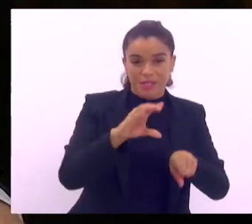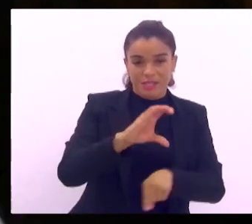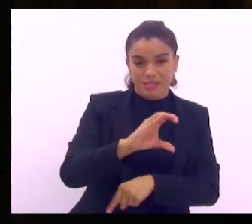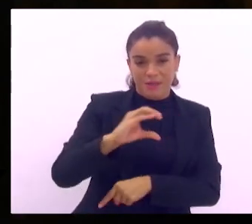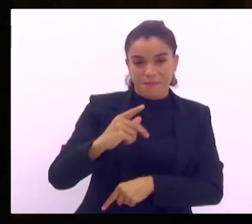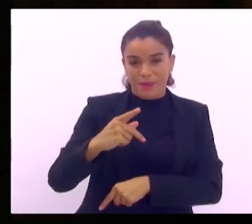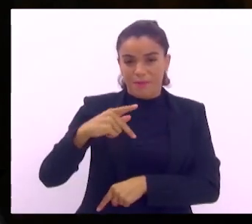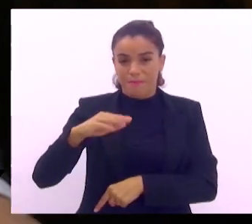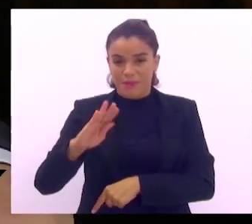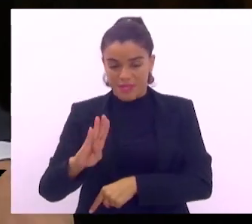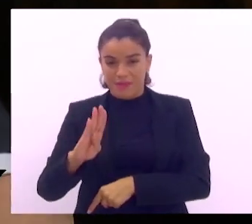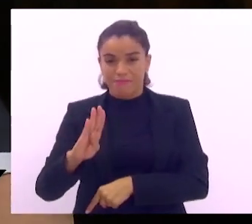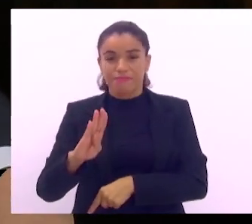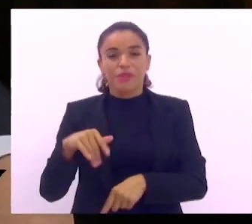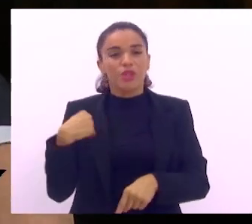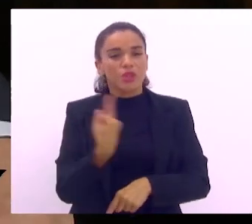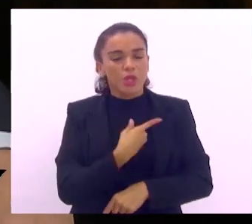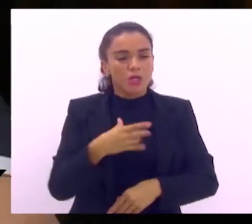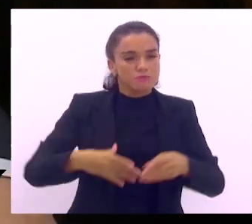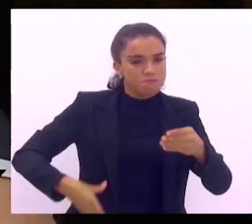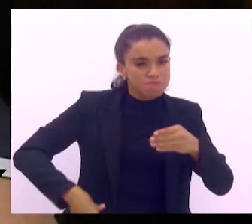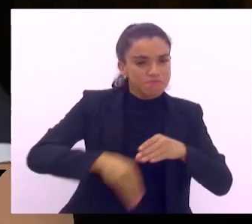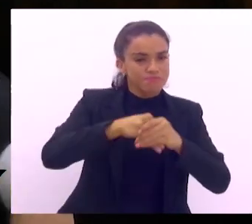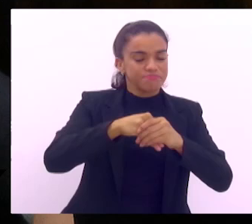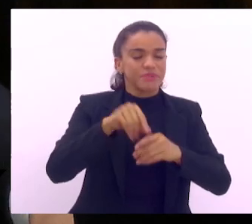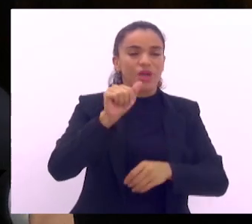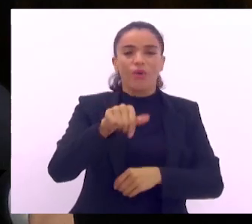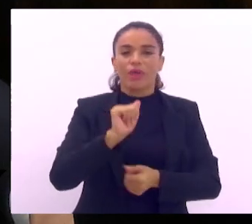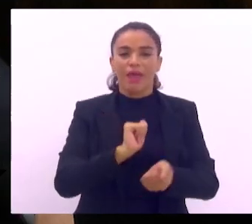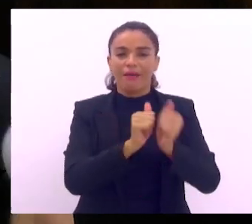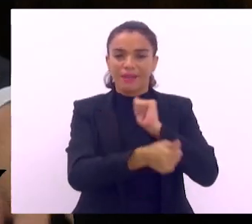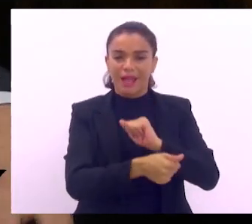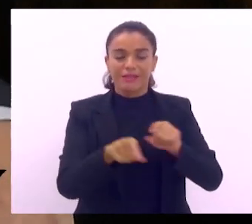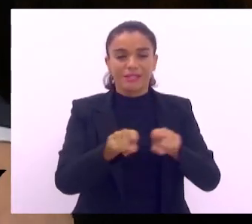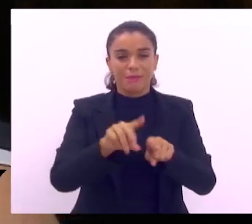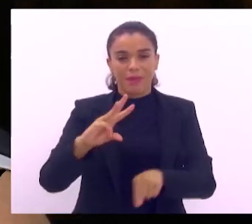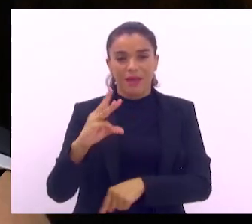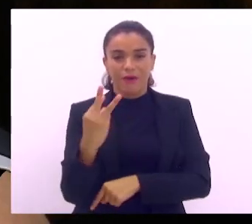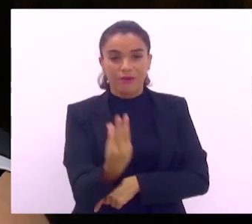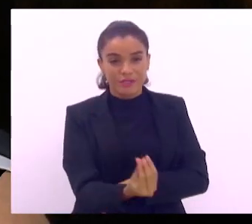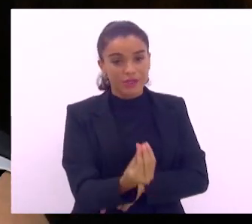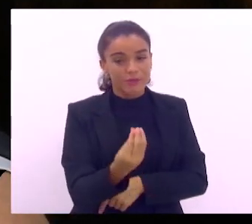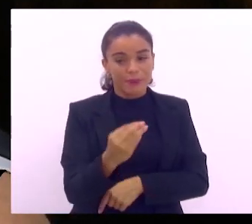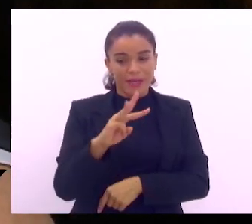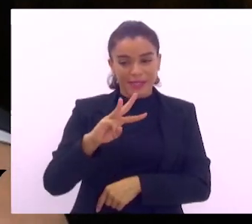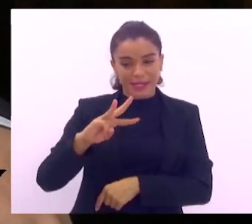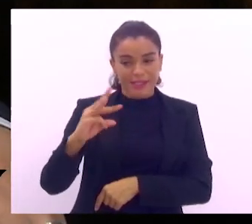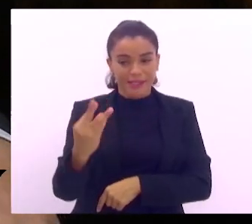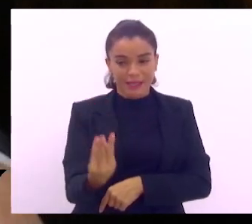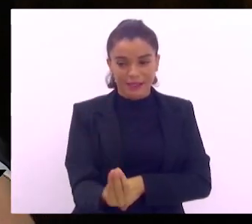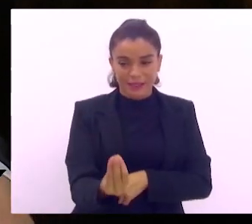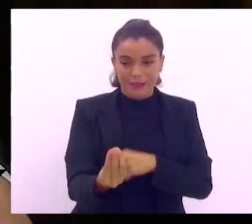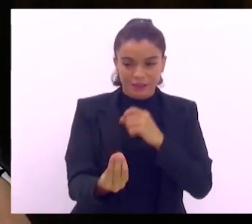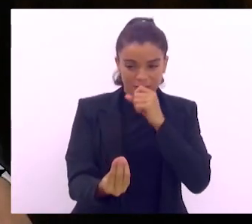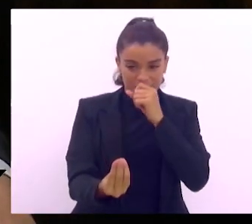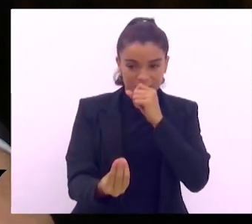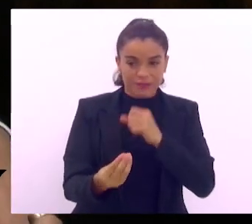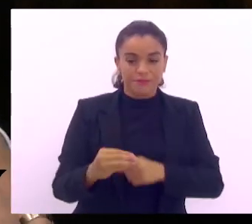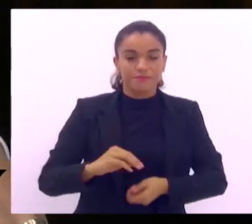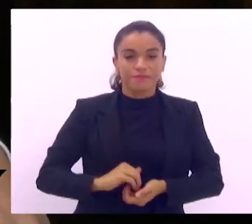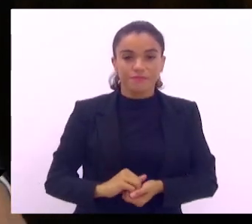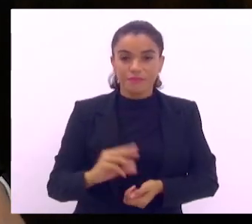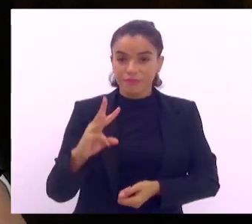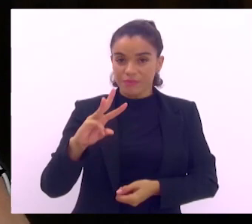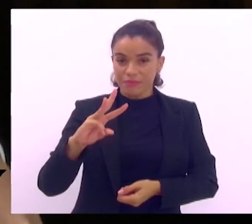Desafio CBAT-CPB, onde nós colocamos atletas e paratletas no mesmo cenário. Isso é inclusão, isso